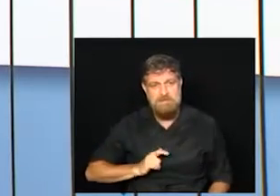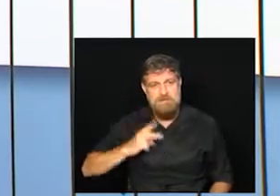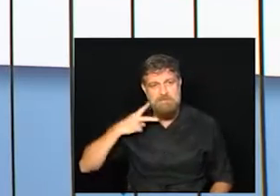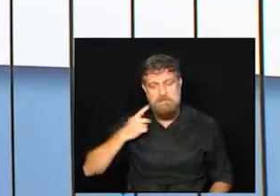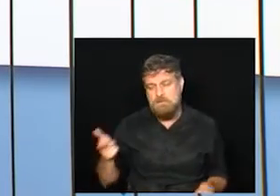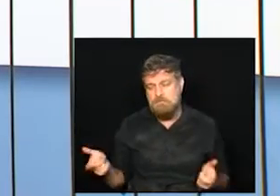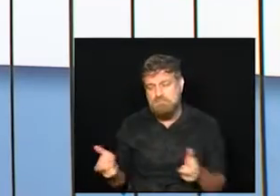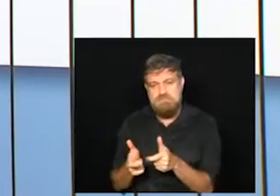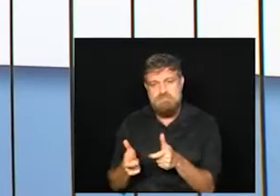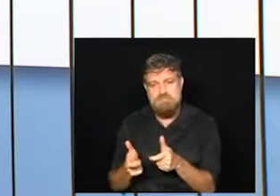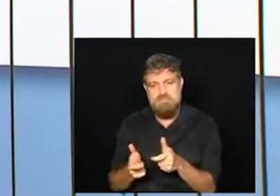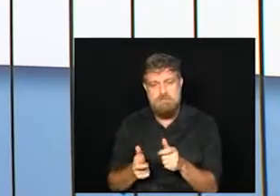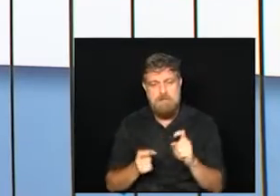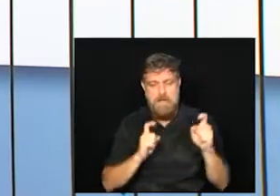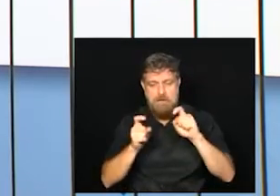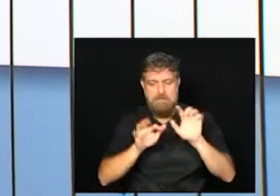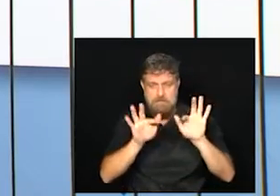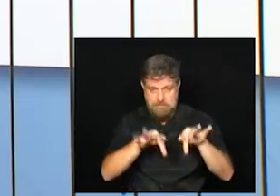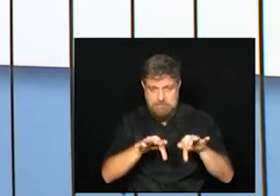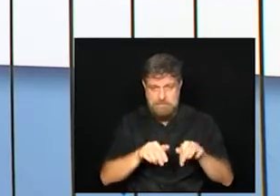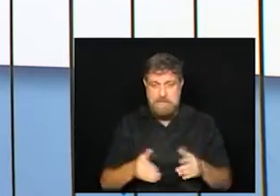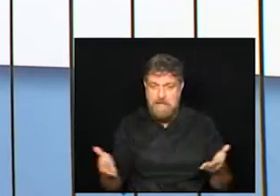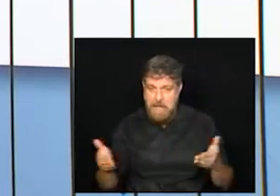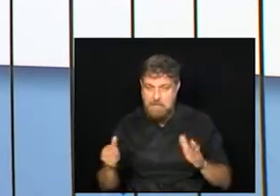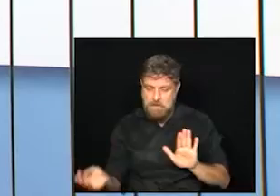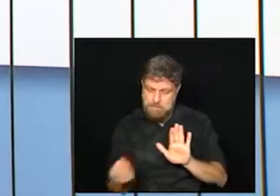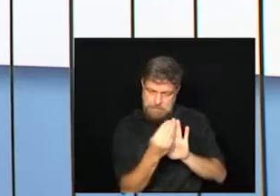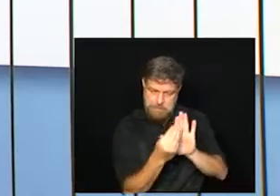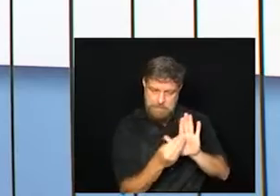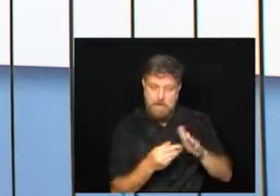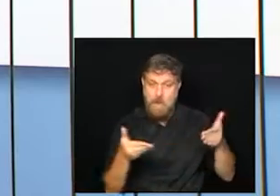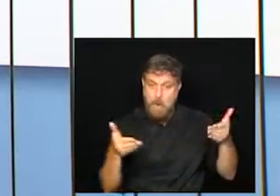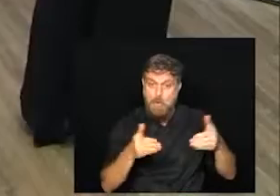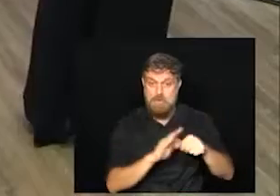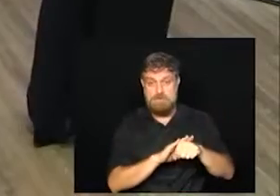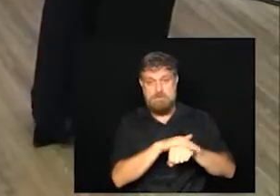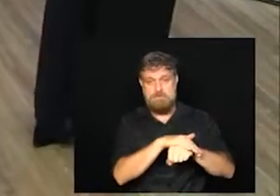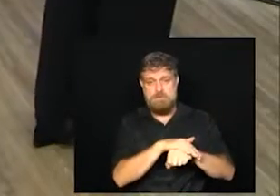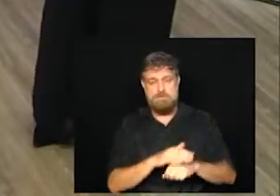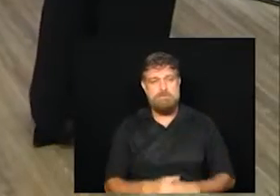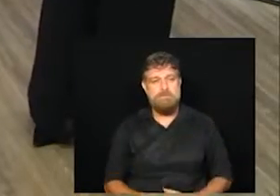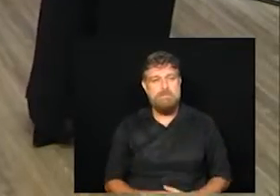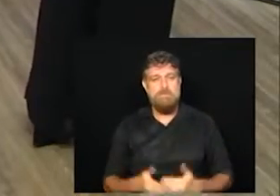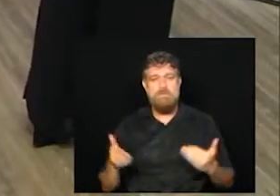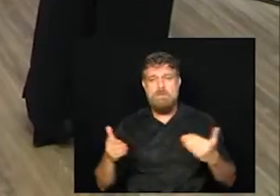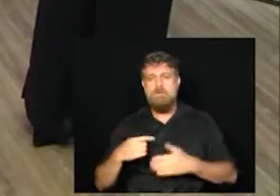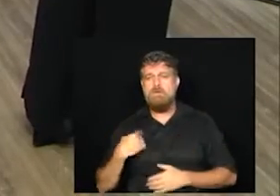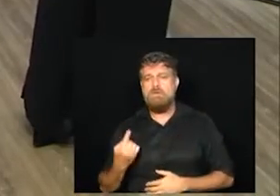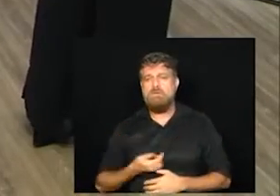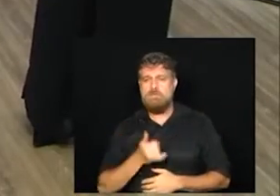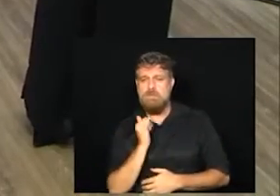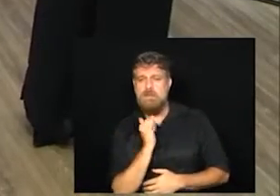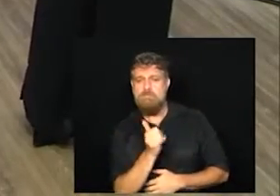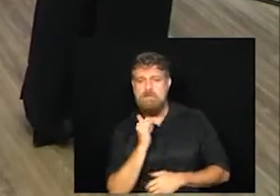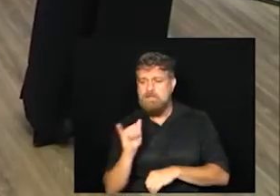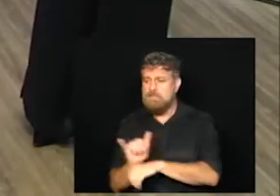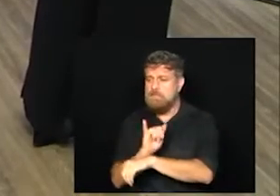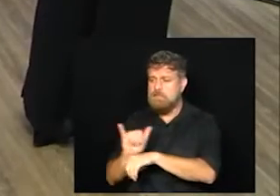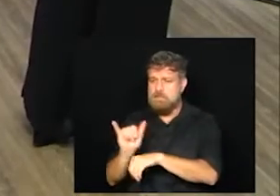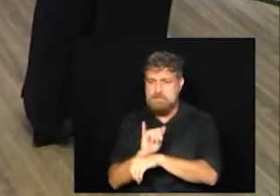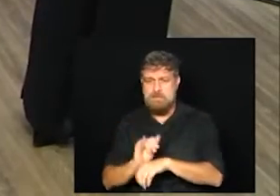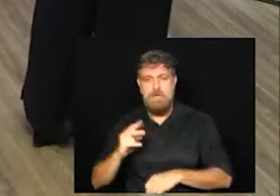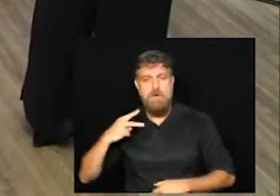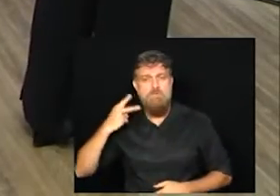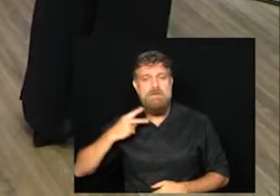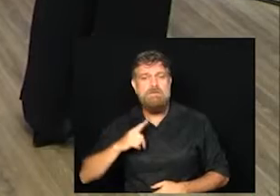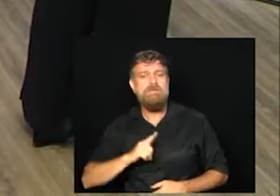quórum, esta proposta entra na pauta de hoje à noite. A gente fala agora sobre aquela ferramenta que os